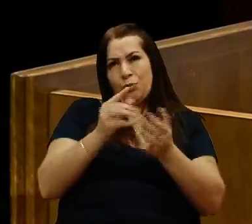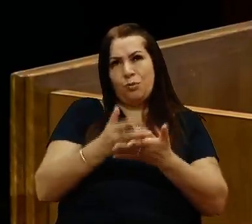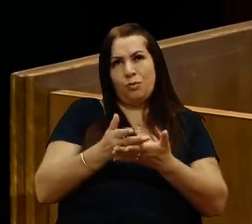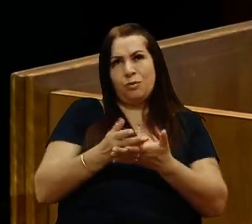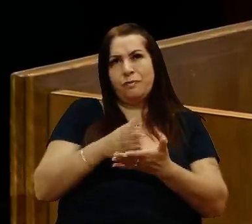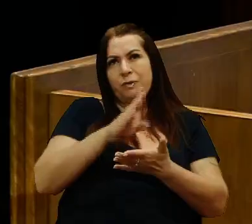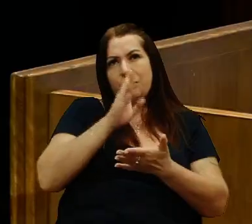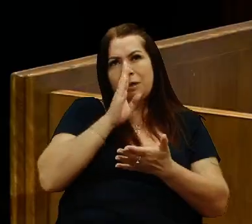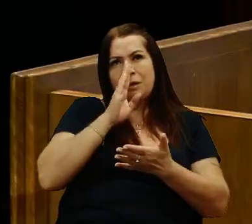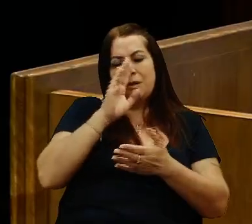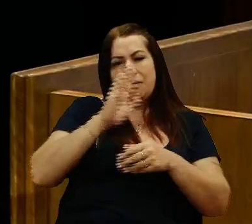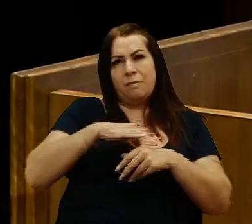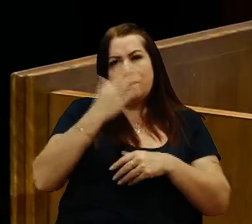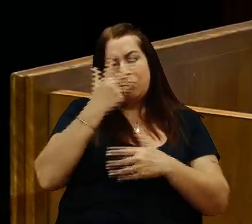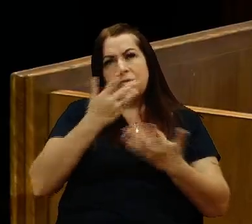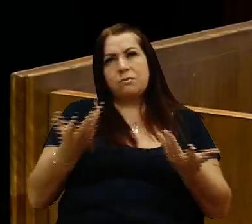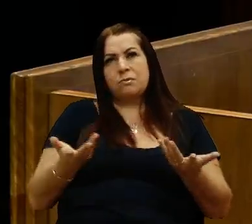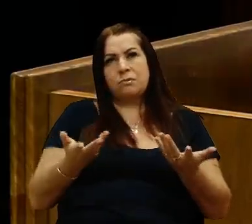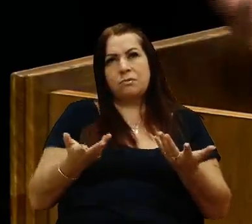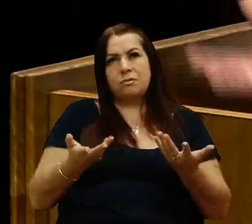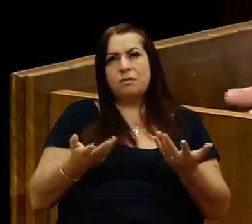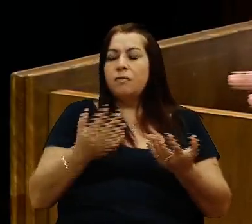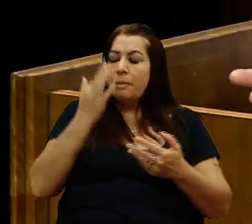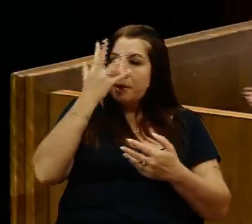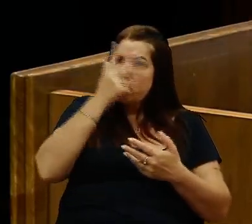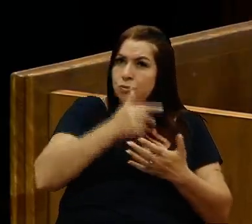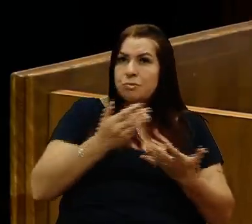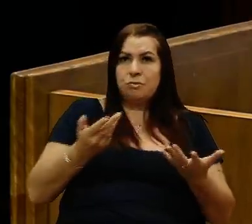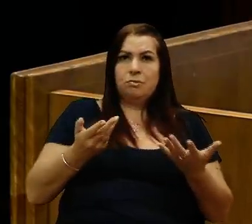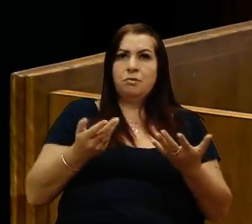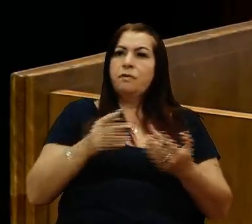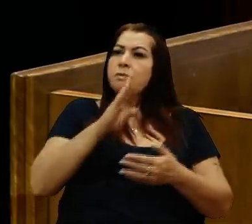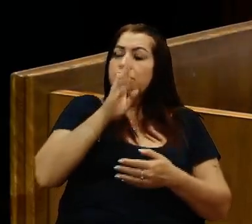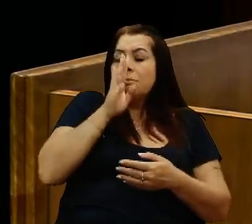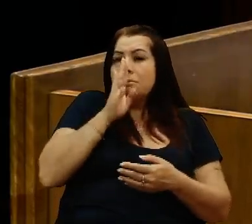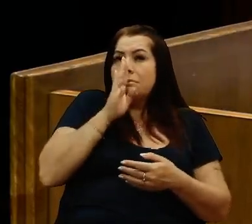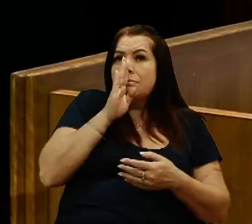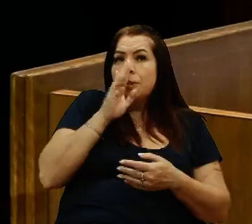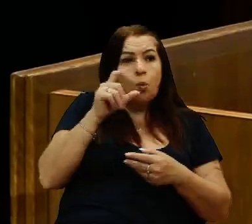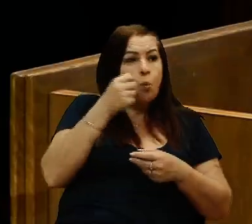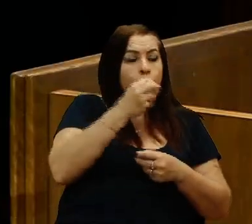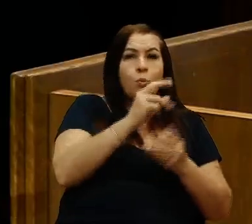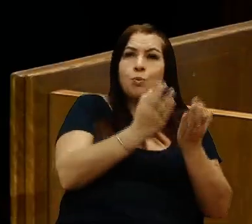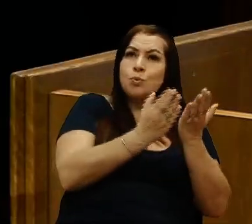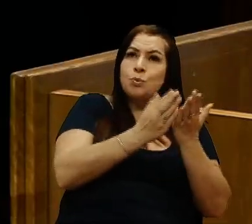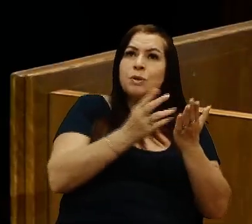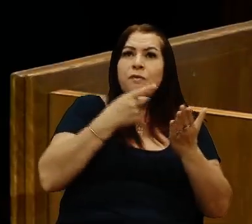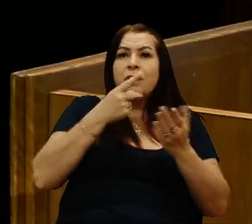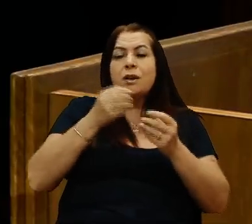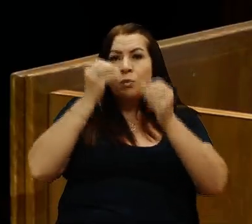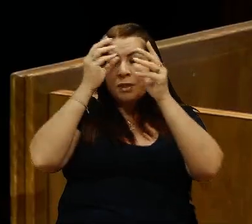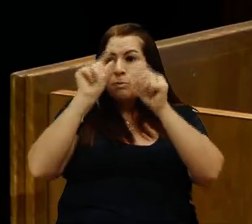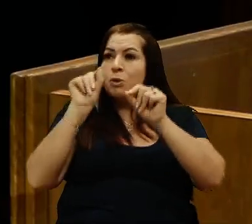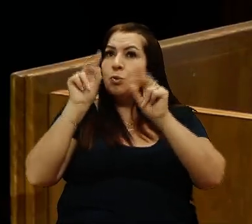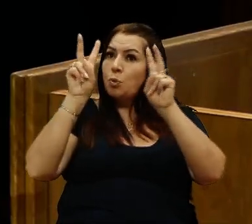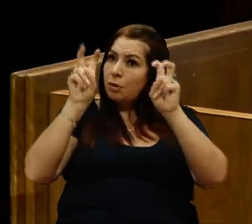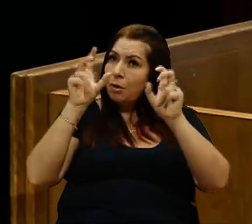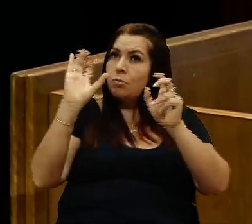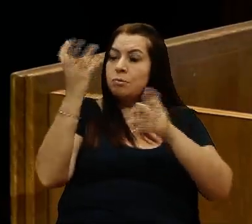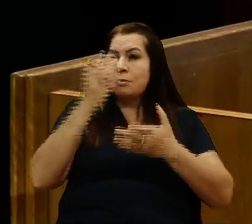mais bonito. Fica muito mais bonito. Ficar quieto ou estudar e falar com conhecimento de causa.